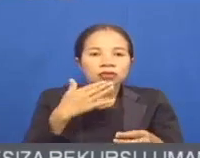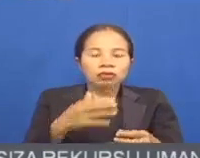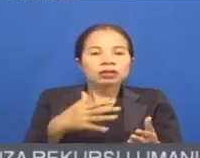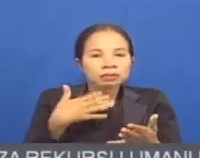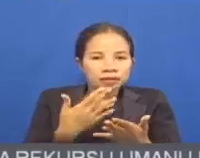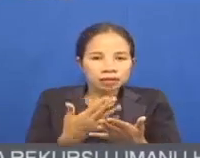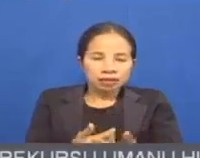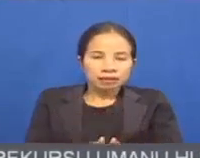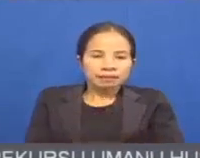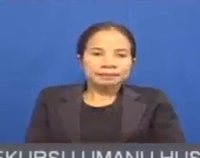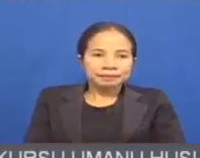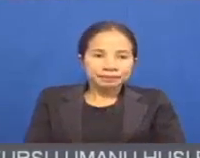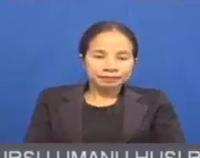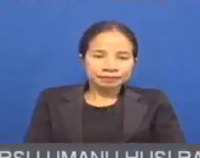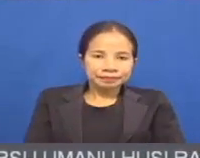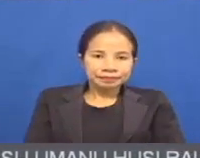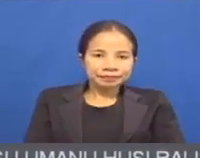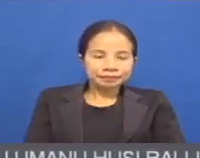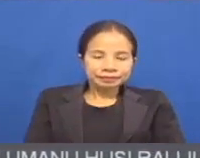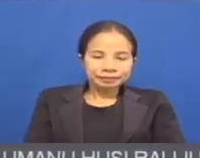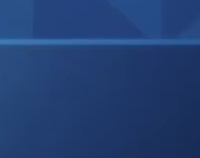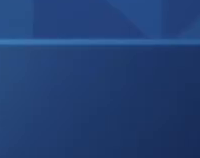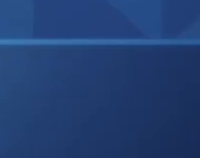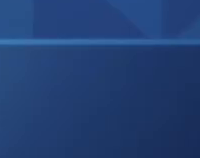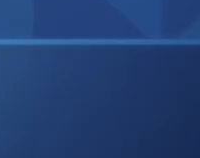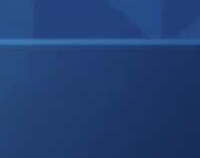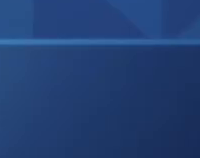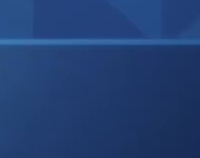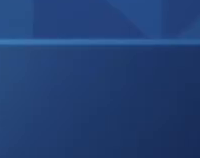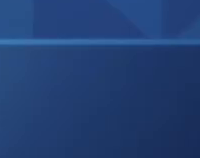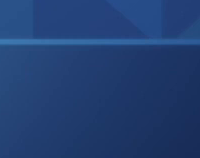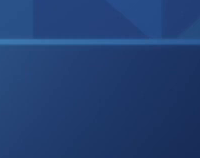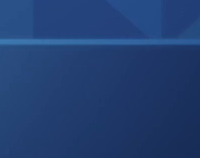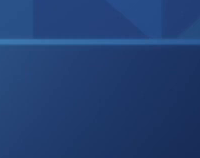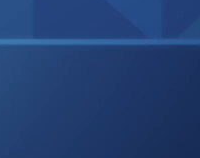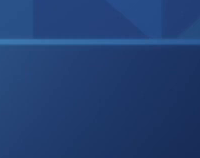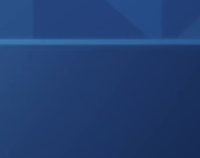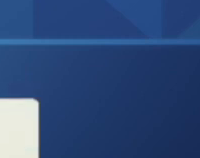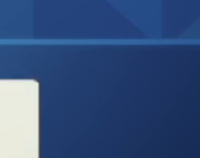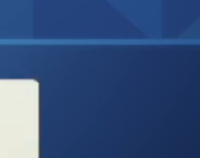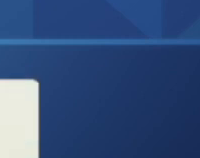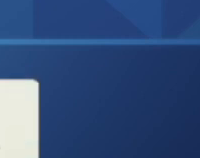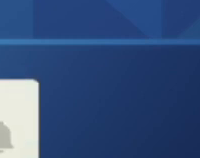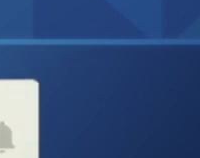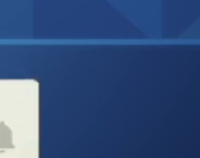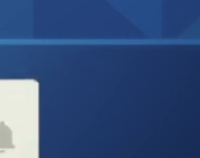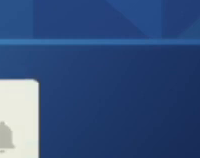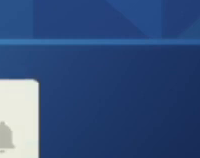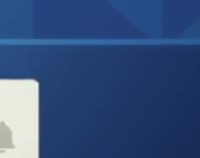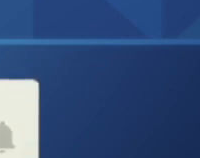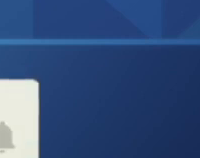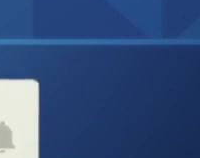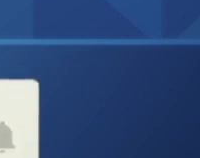confortável. Nuno Moraes, Cândido Alves, Bartetelli. Hai, telespectadores atu hetan informasan aktuais